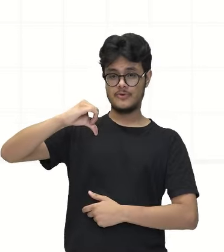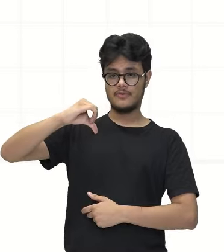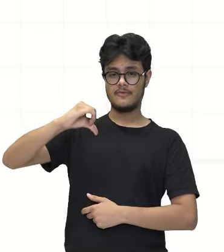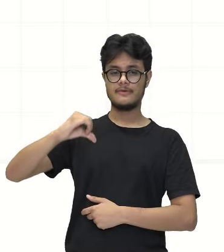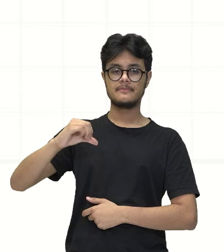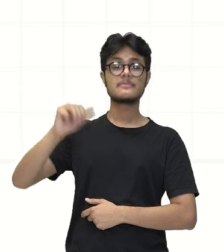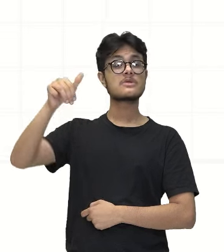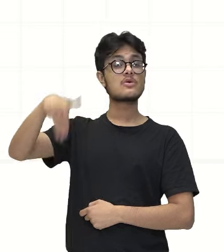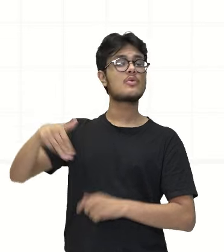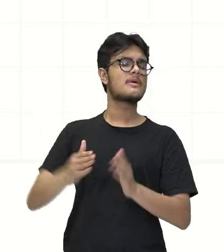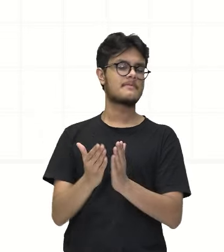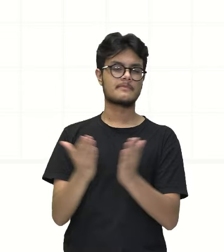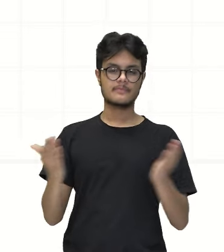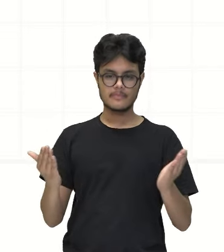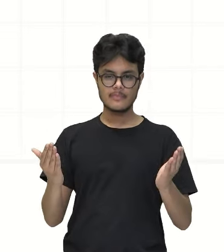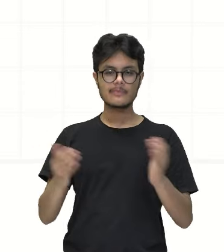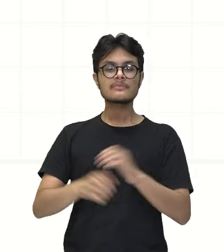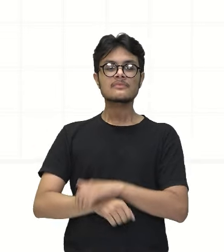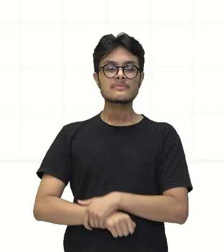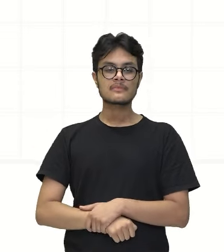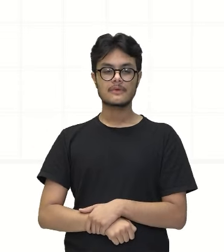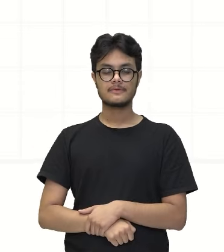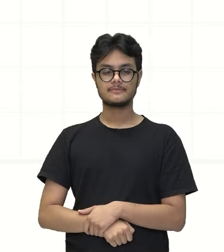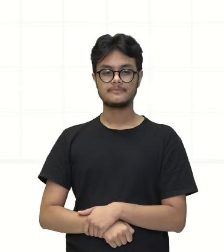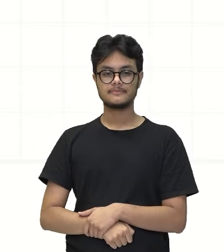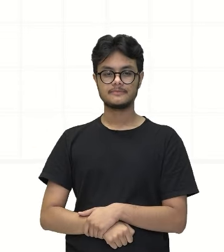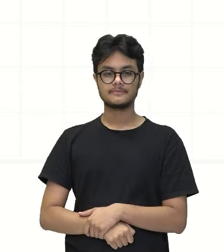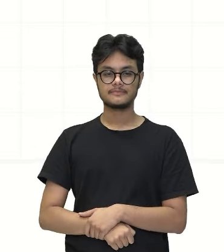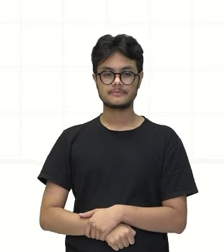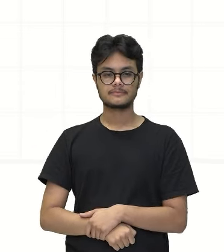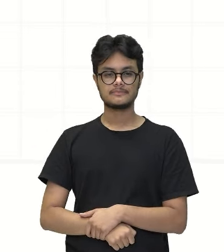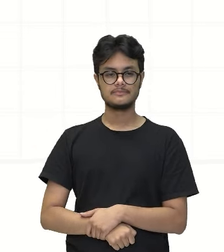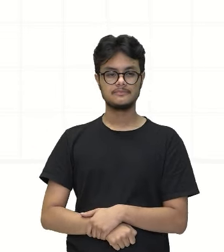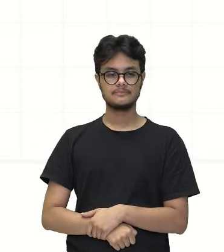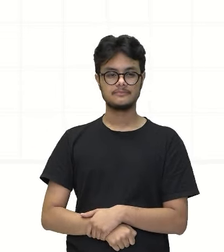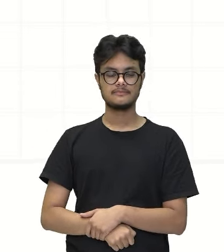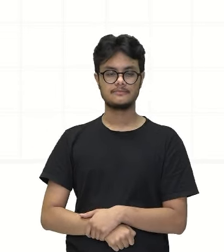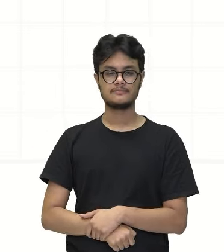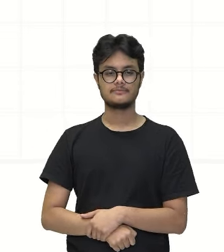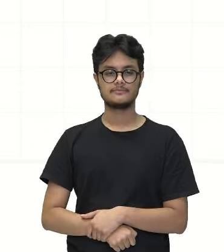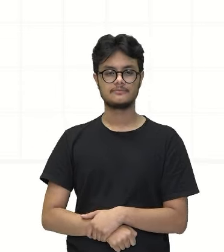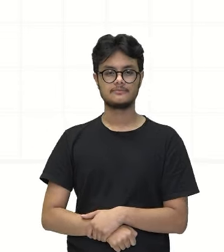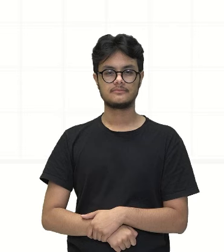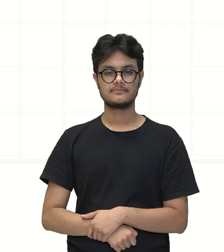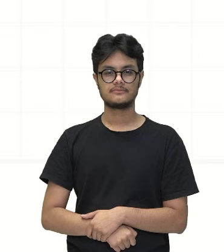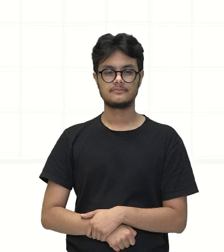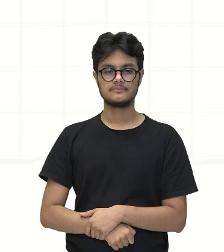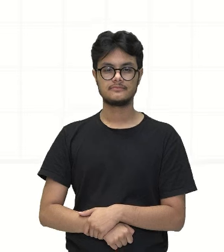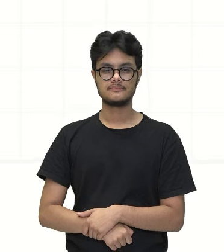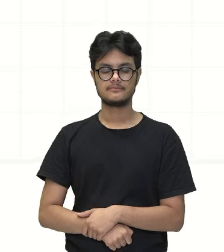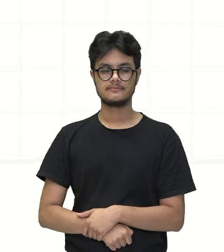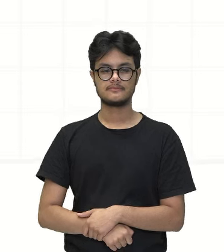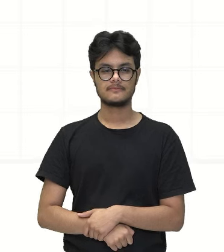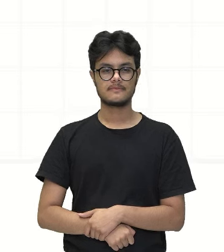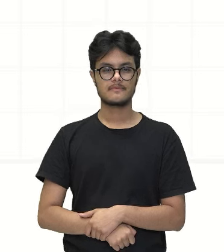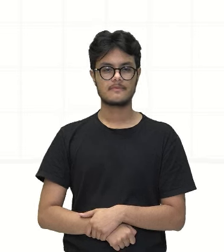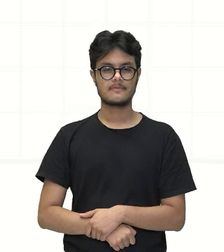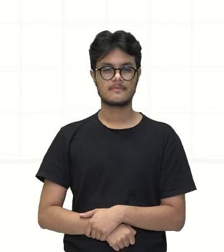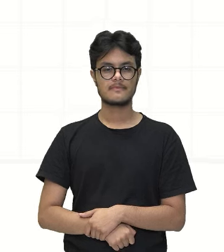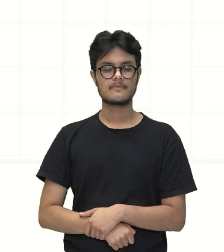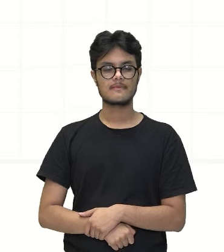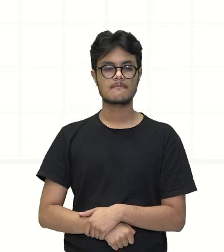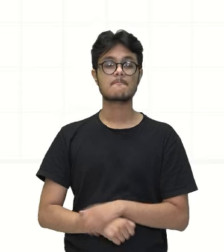divisão, ela vai ser igual a M. Então, 225 dividido por 9 vai ser igual